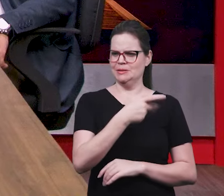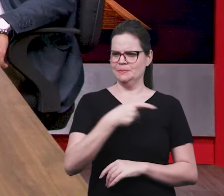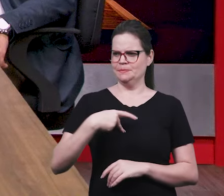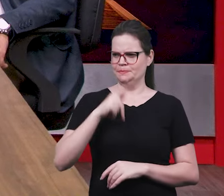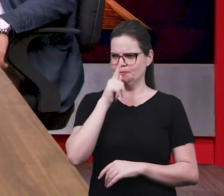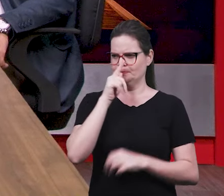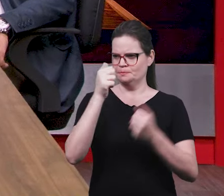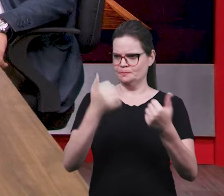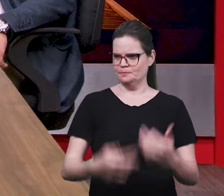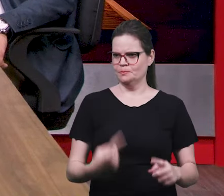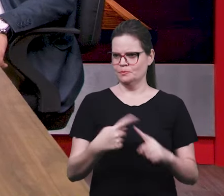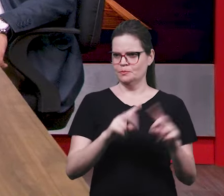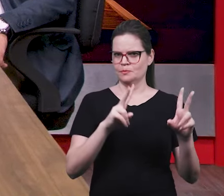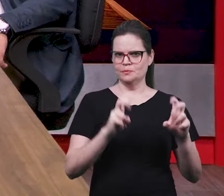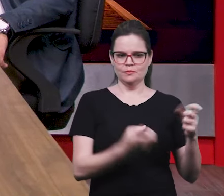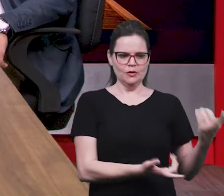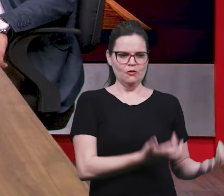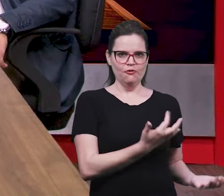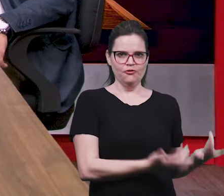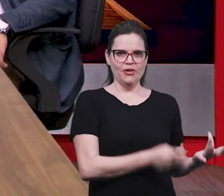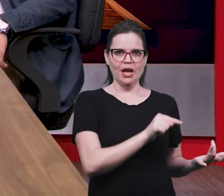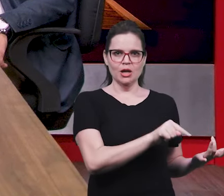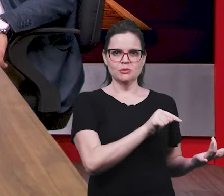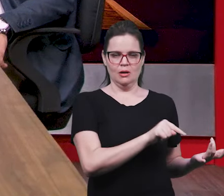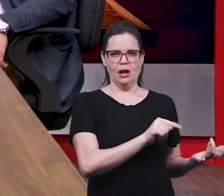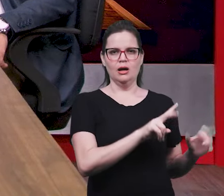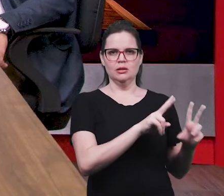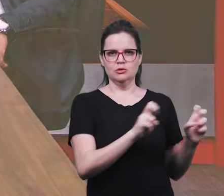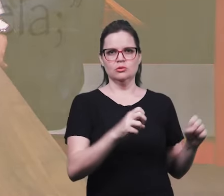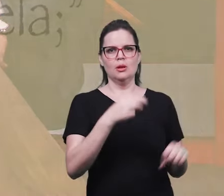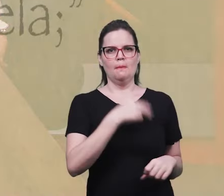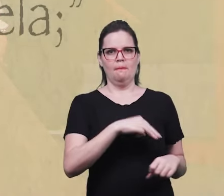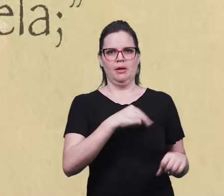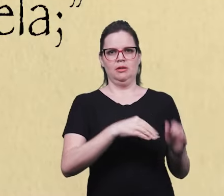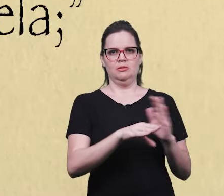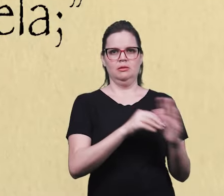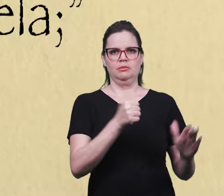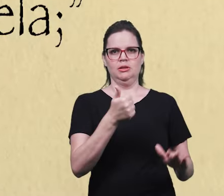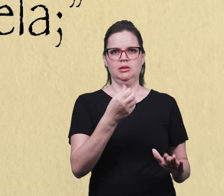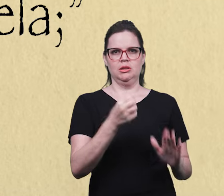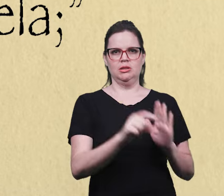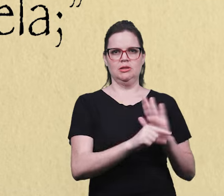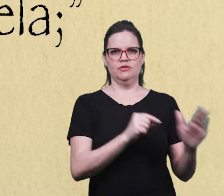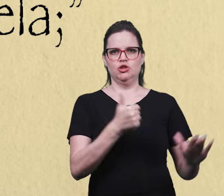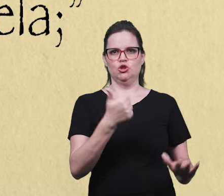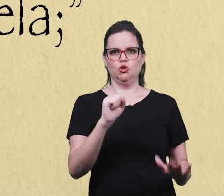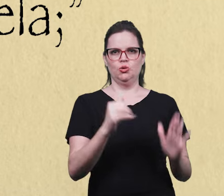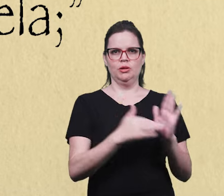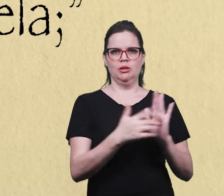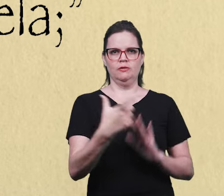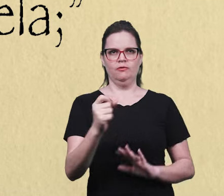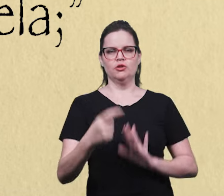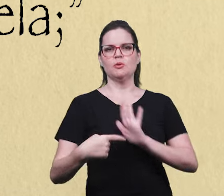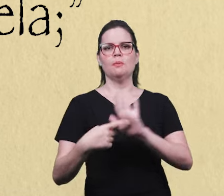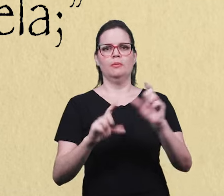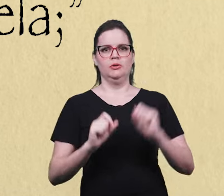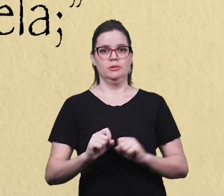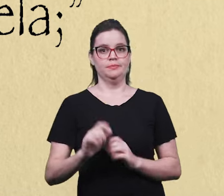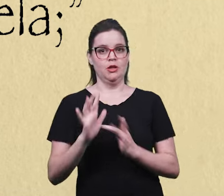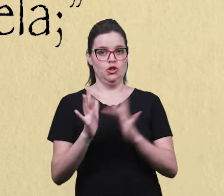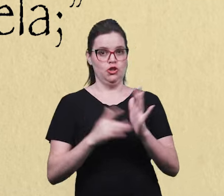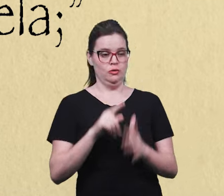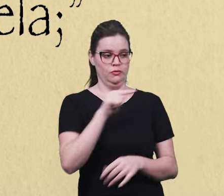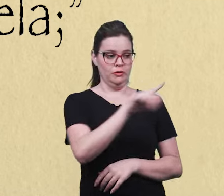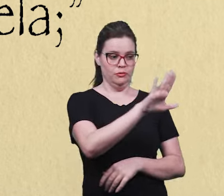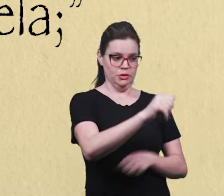que as portas do inferno, em Mateus 16, 18, né? 18 e 20, fala sobre, pois tu és Pedro,